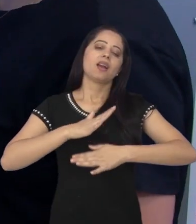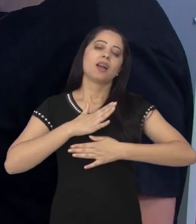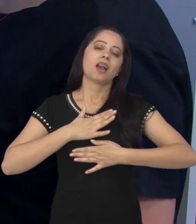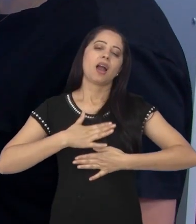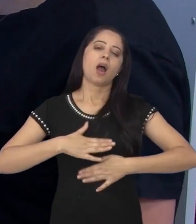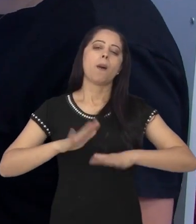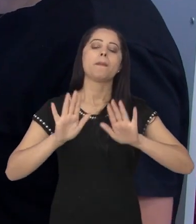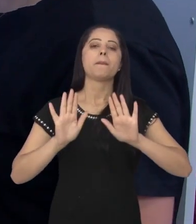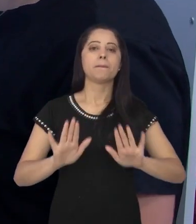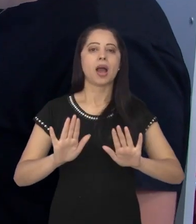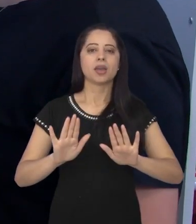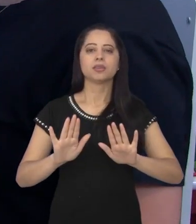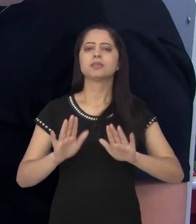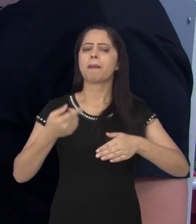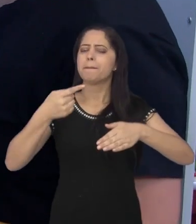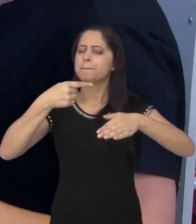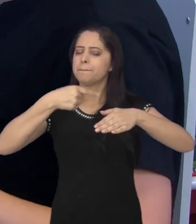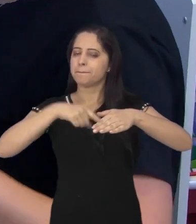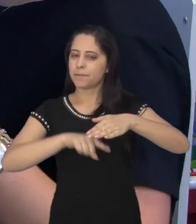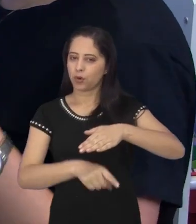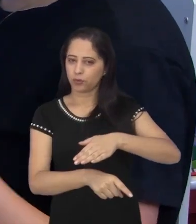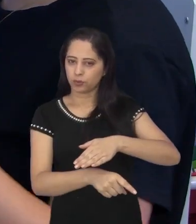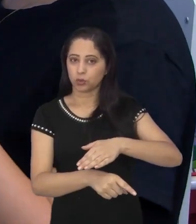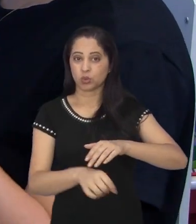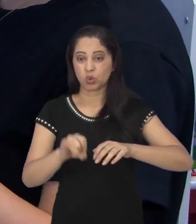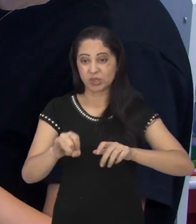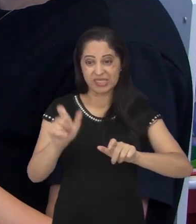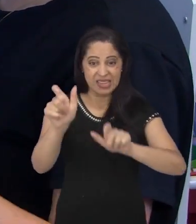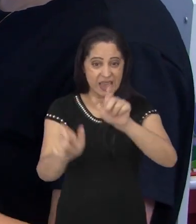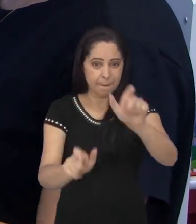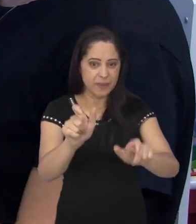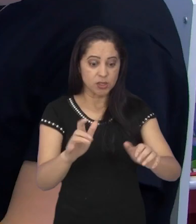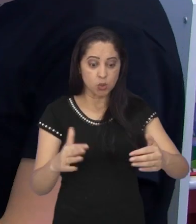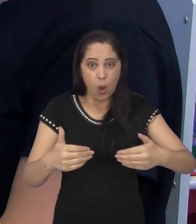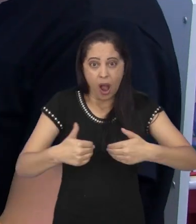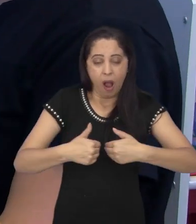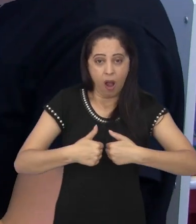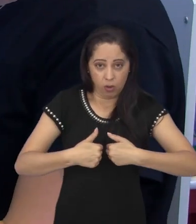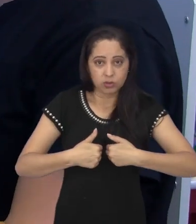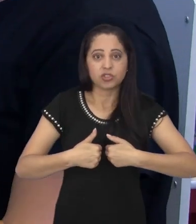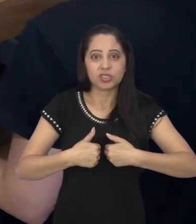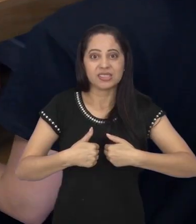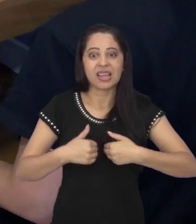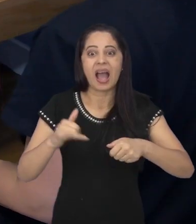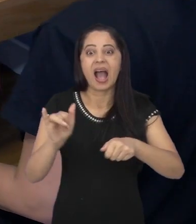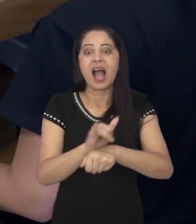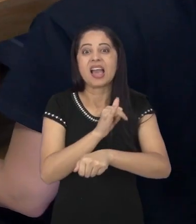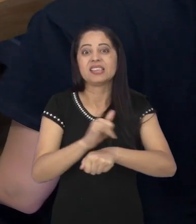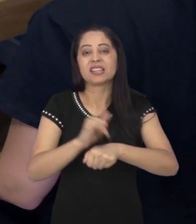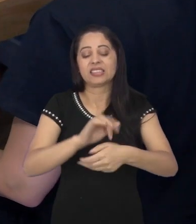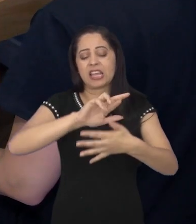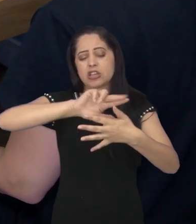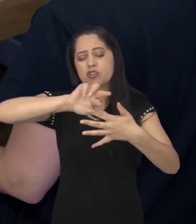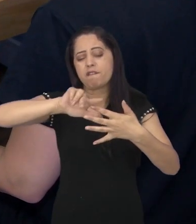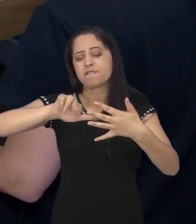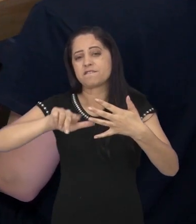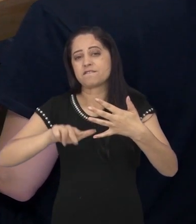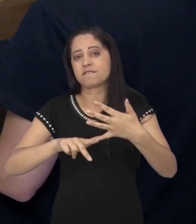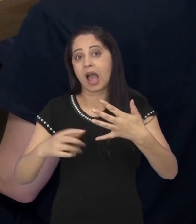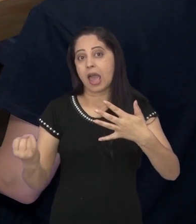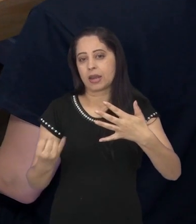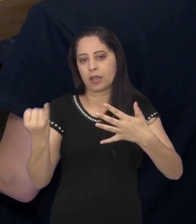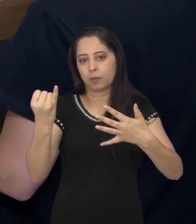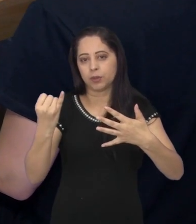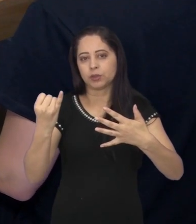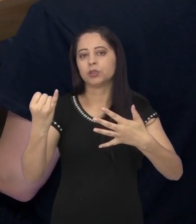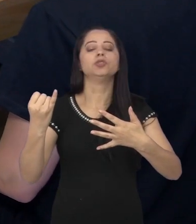mas a função deste recurso vai além. Nos pacientes com transtorno do espectro autista, a técnica tem várias funções.